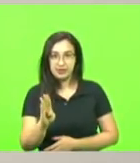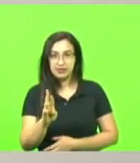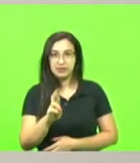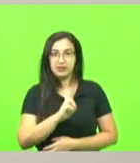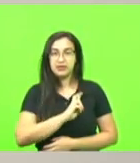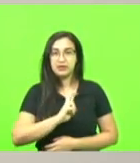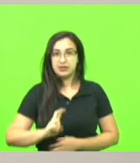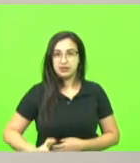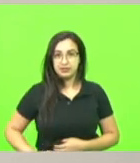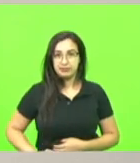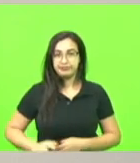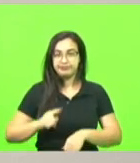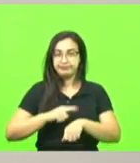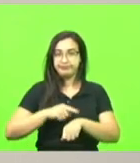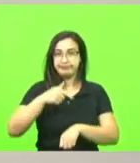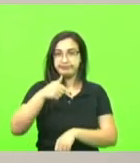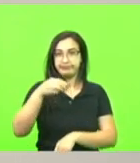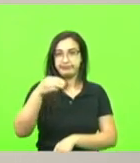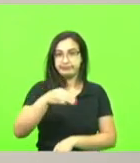por 7 minutos e 30 segundos.